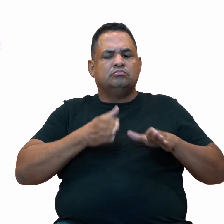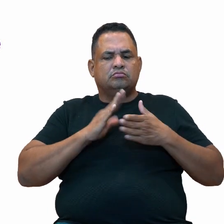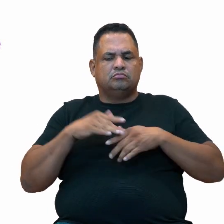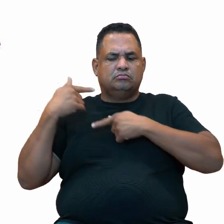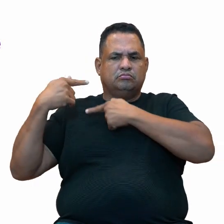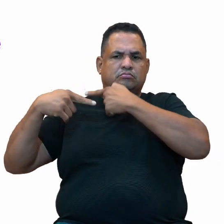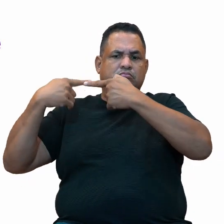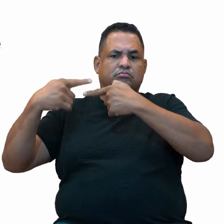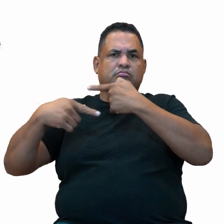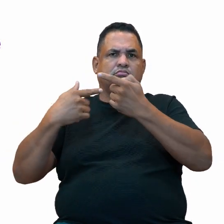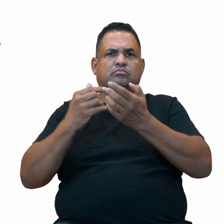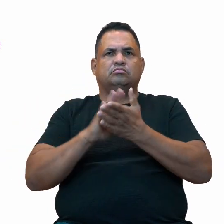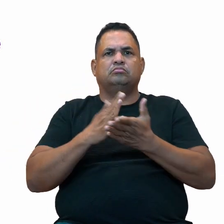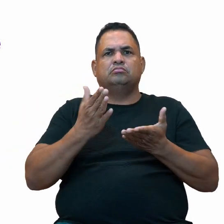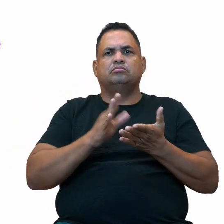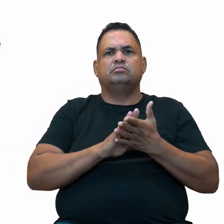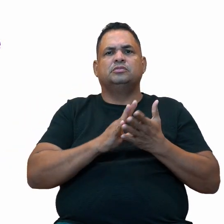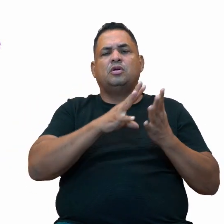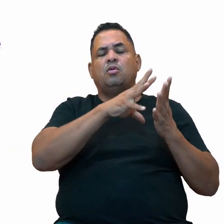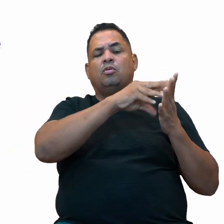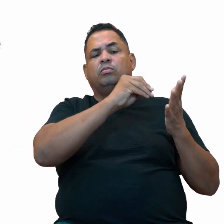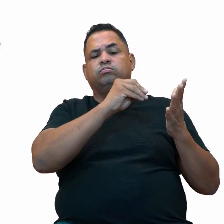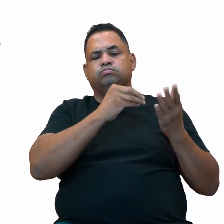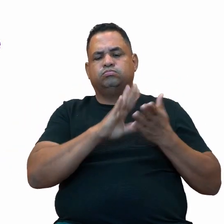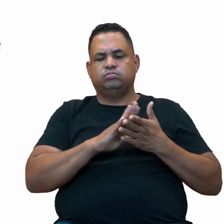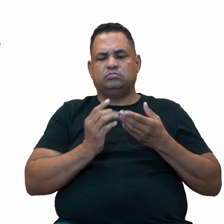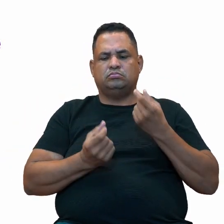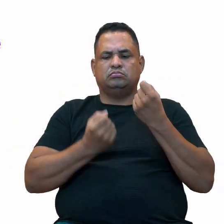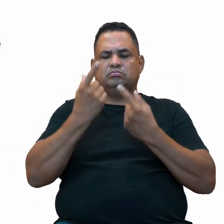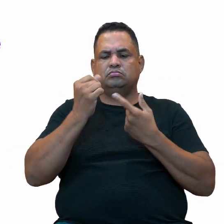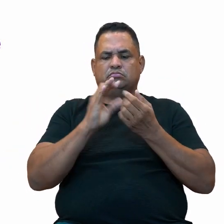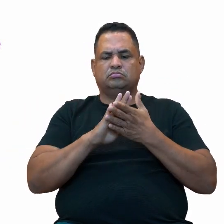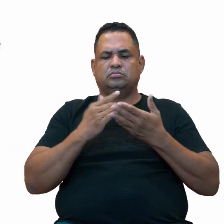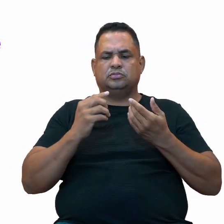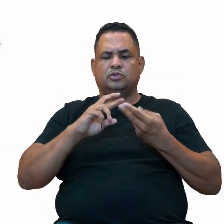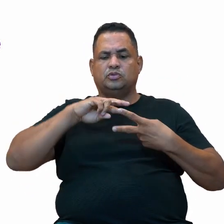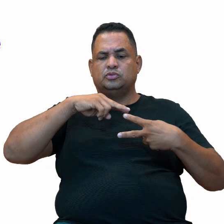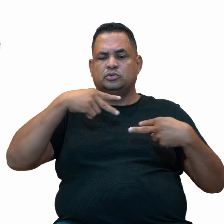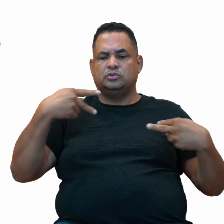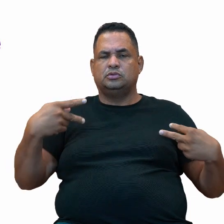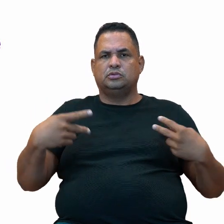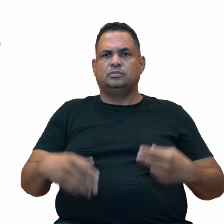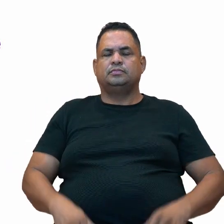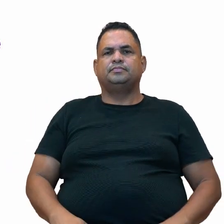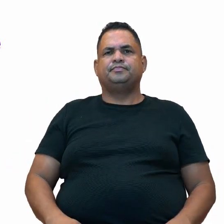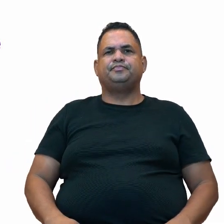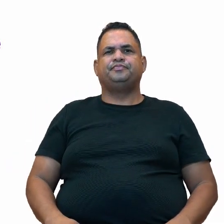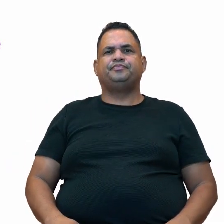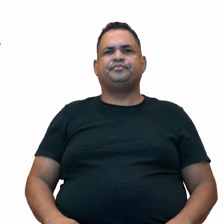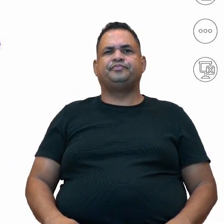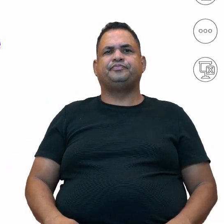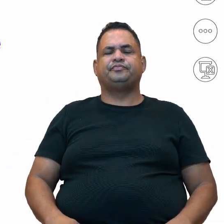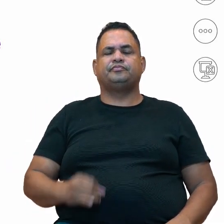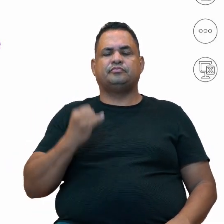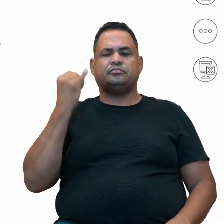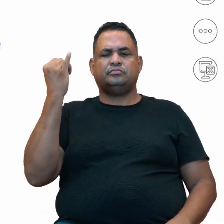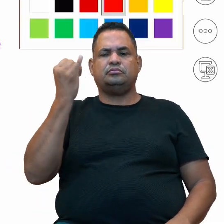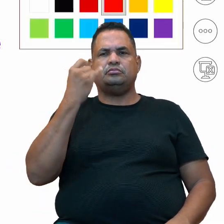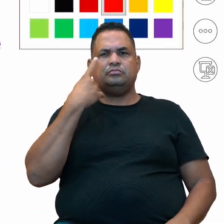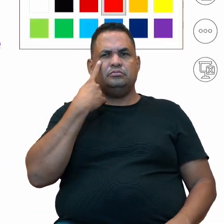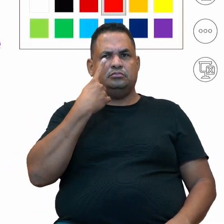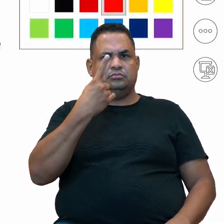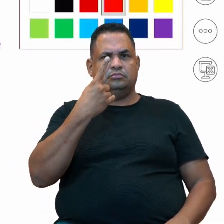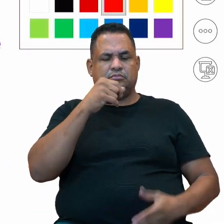passando a eles uma cópia de todos ou de alguns de seus genes. Muito muito importante isso aqui que eu quero que você destaque aí no